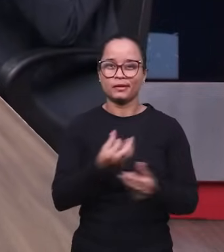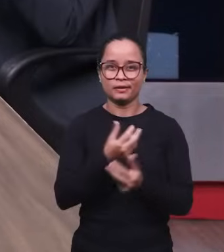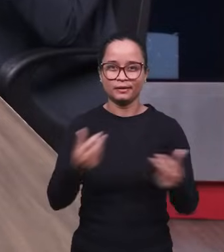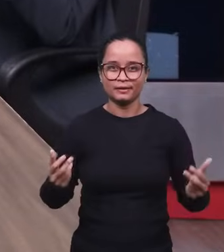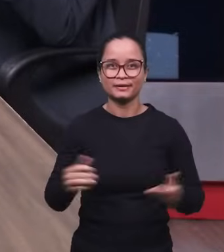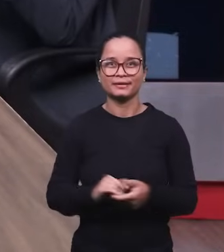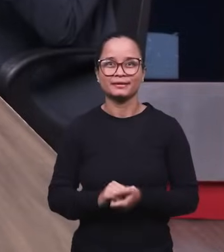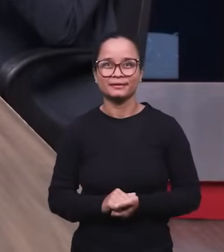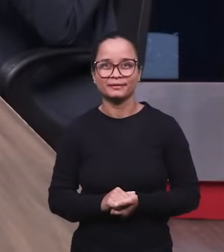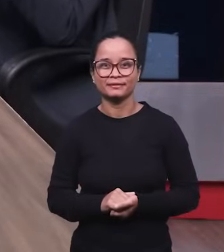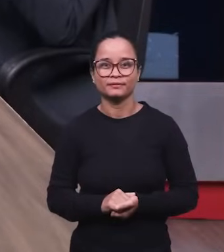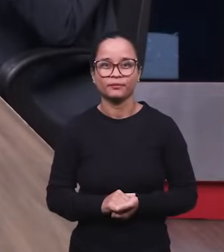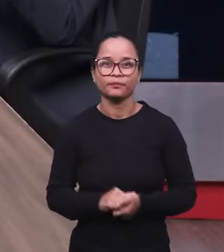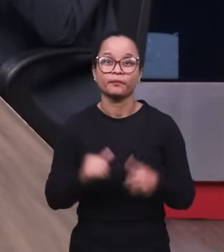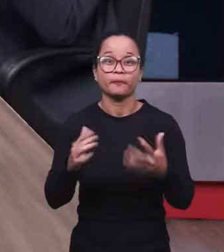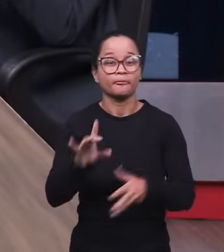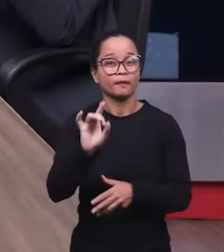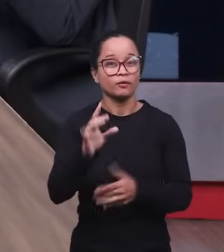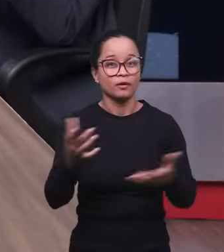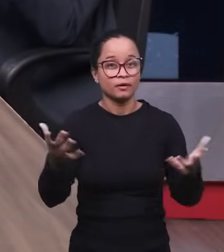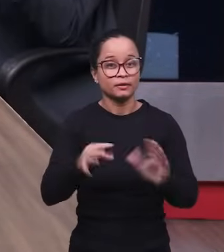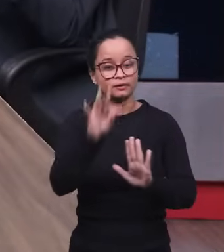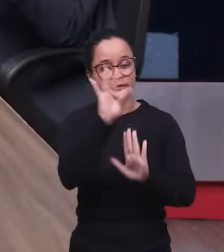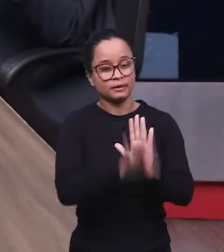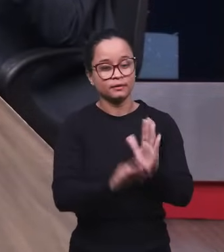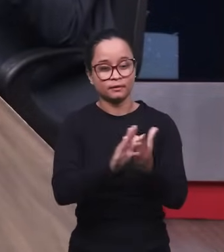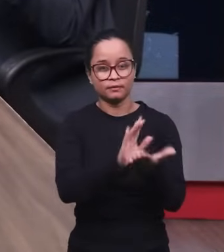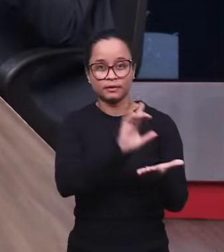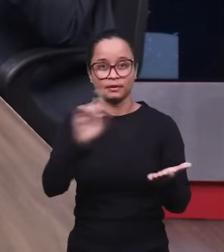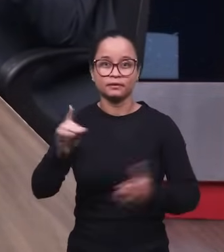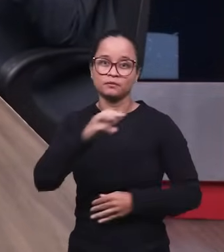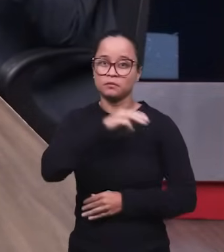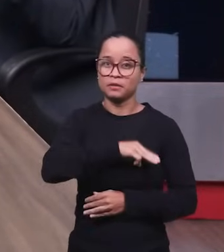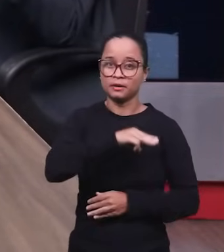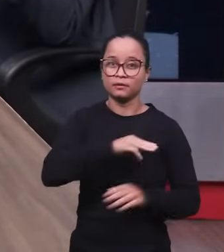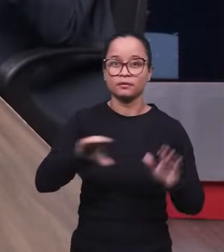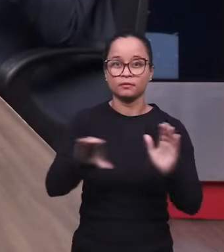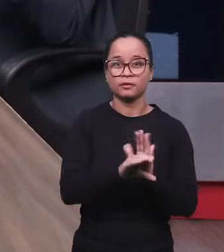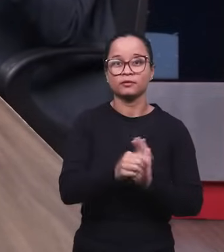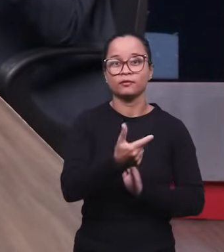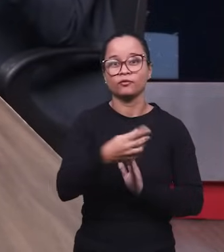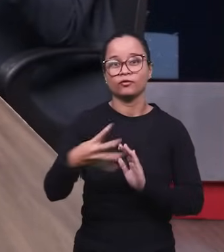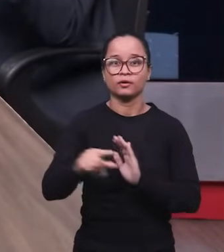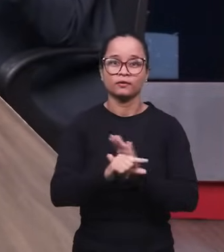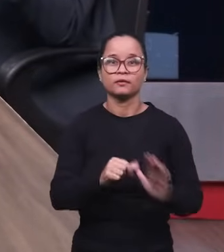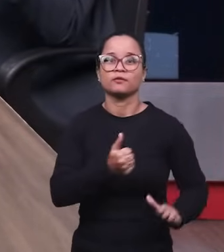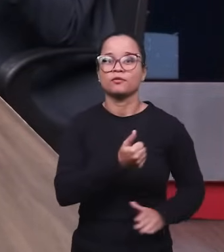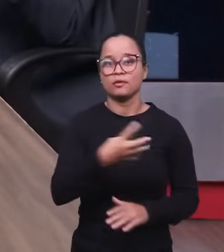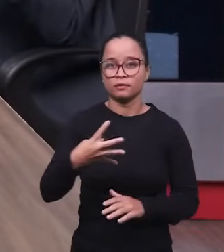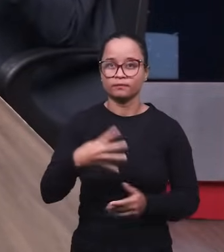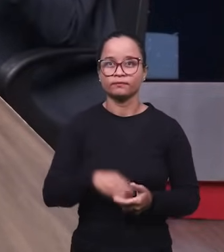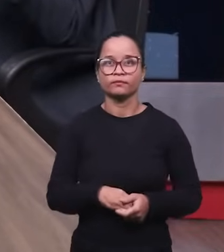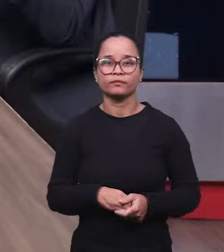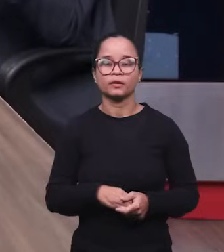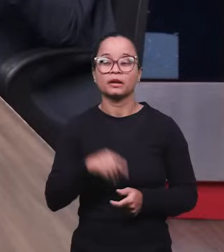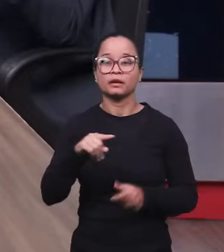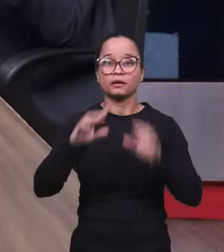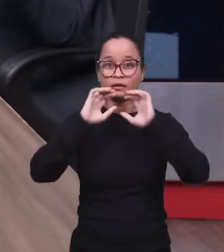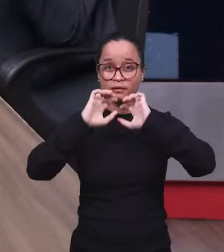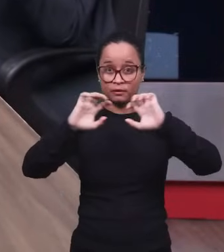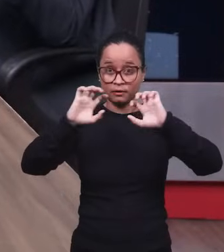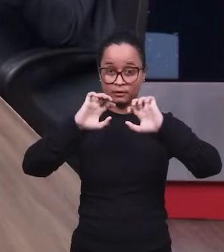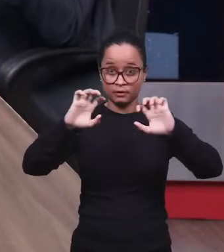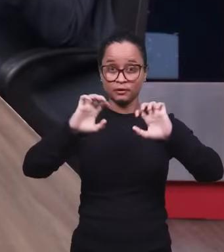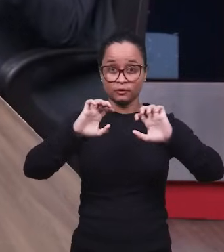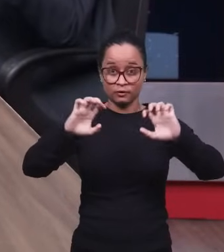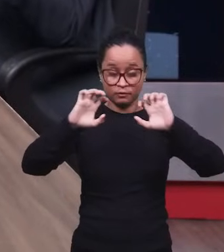coisa para nós falarmos sobre isso. Eu só queria deixar um texto da palavra aqui em Mateus 24, verso 14. E